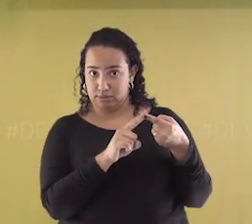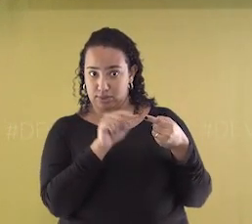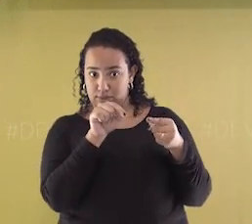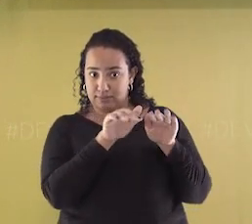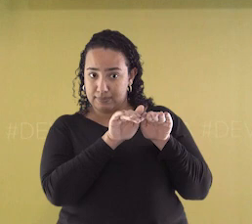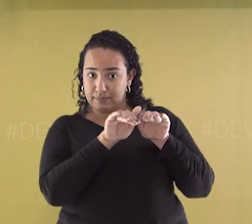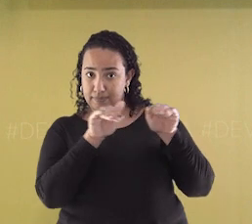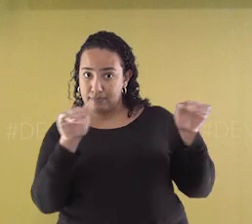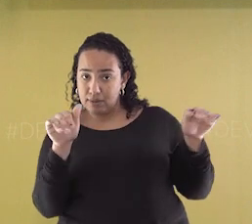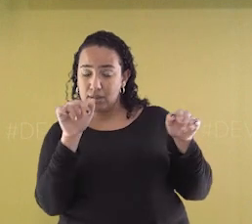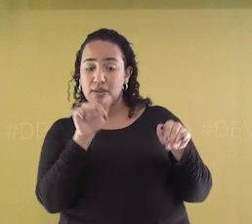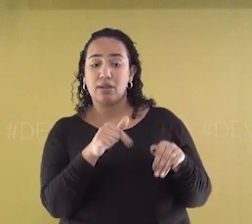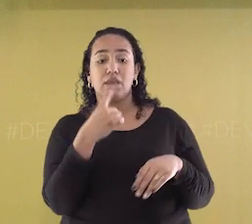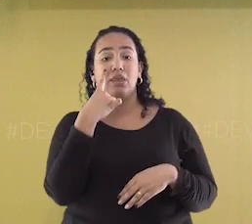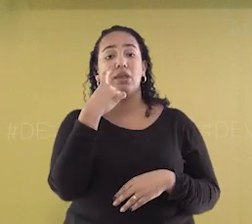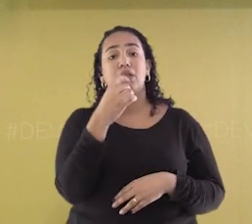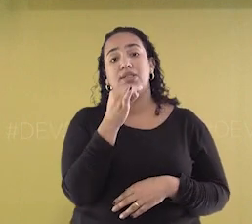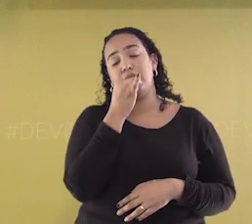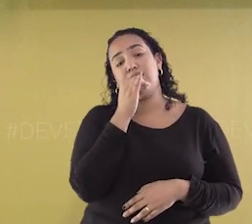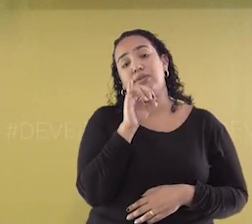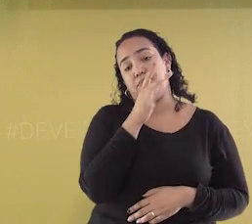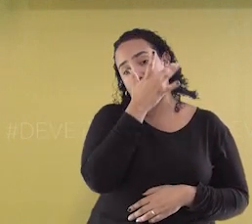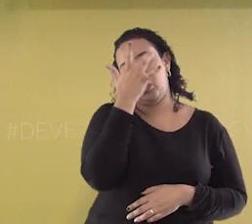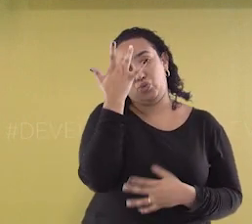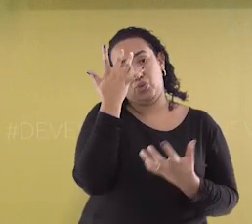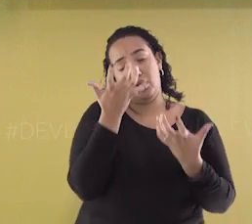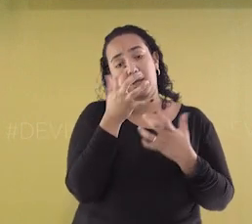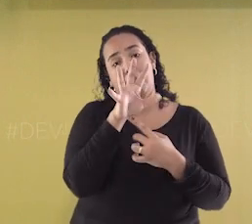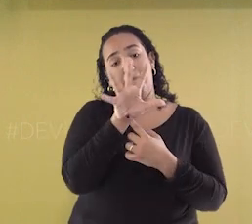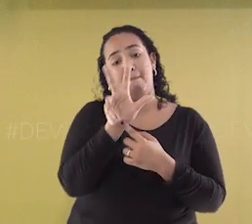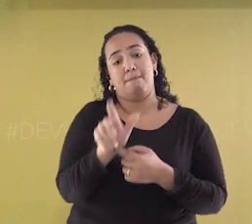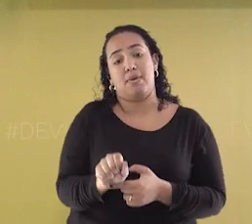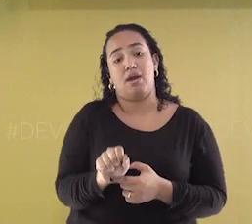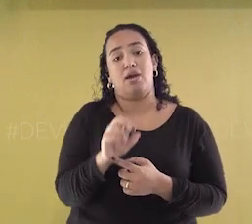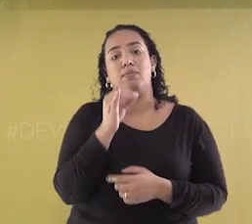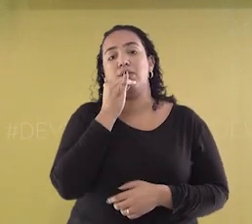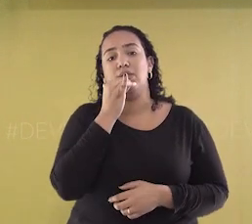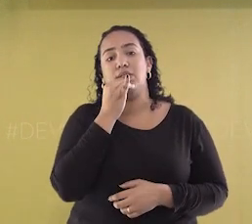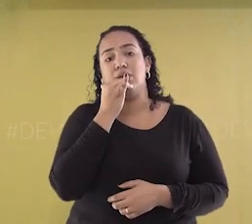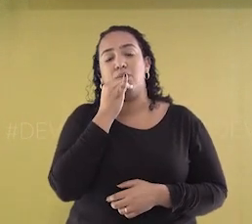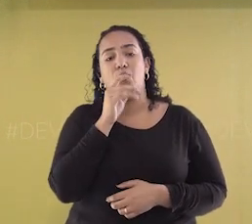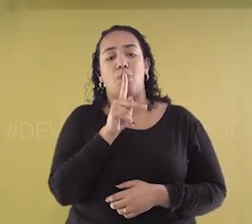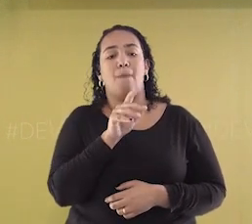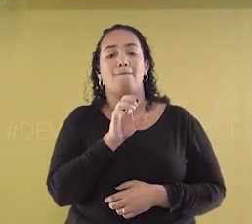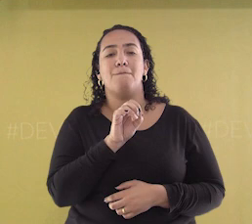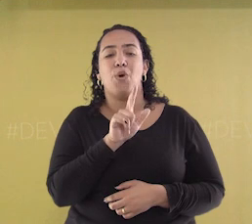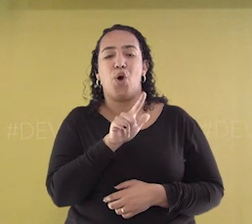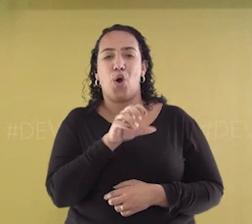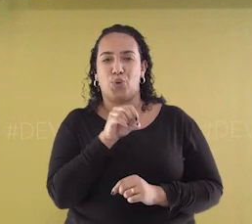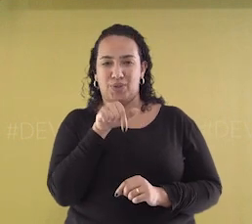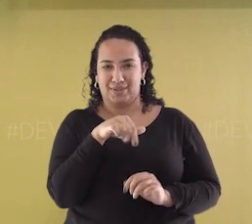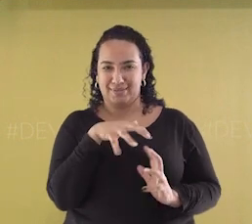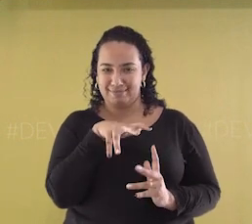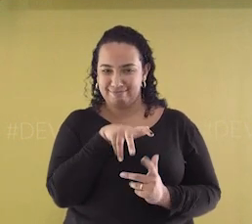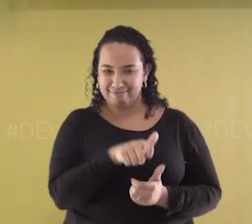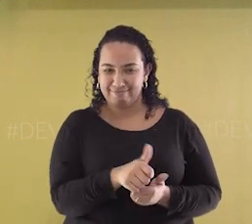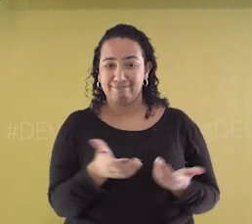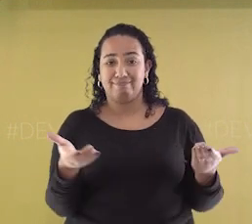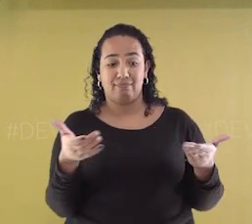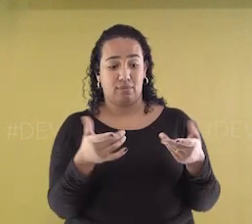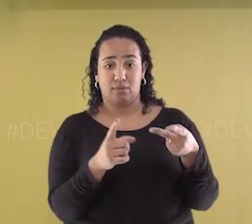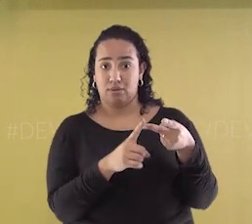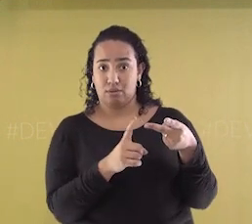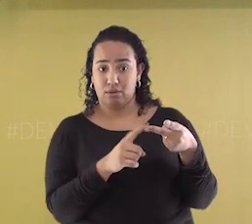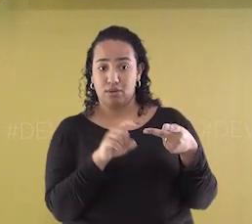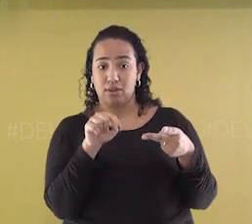projeção plana é mais interessante para quem quer fazer um mapa falando dos polos do planeta. Já a